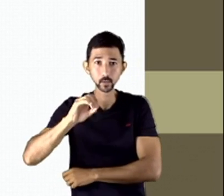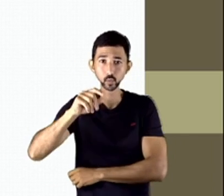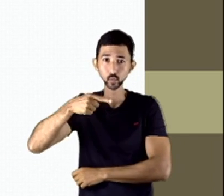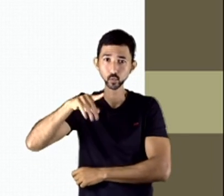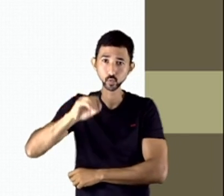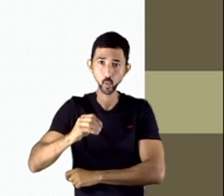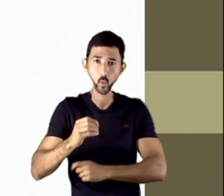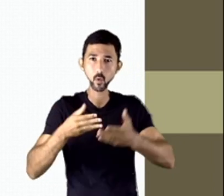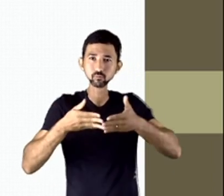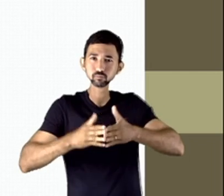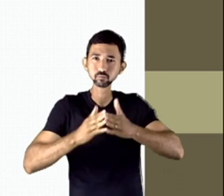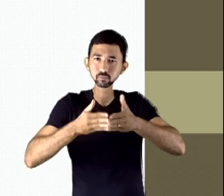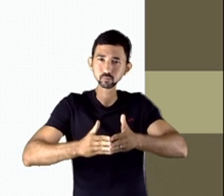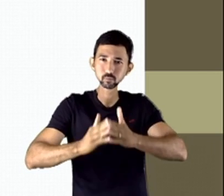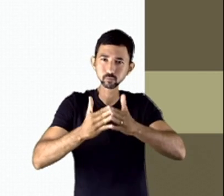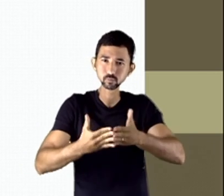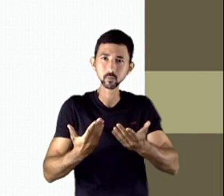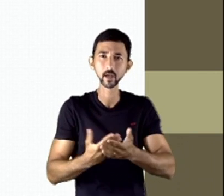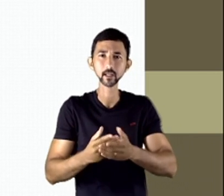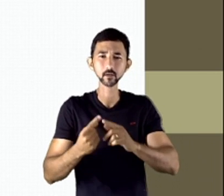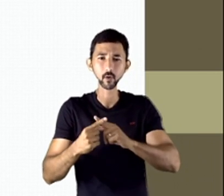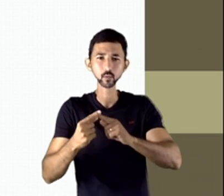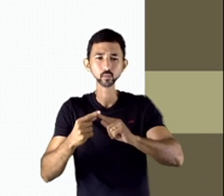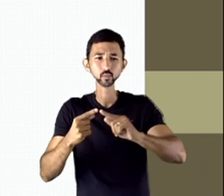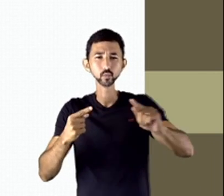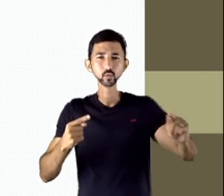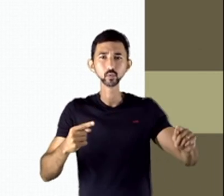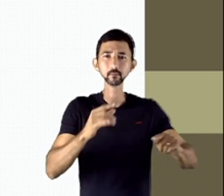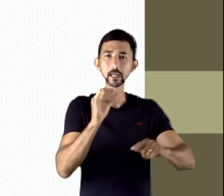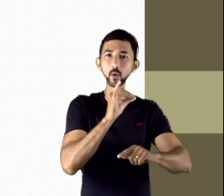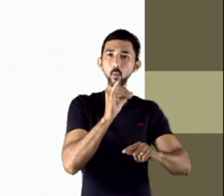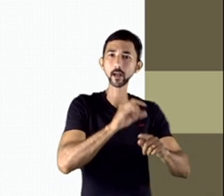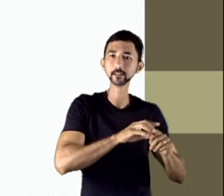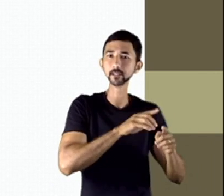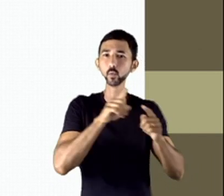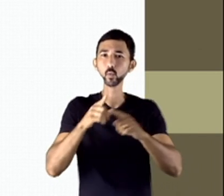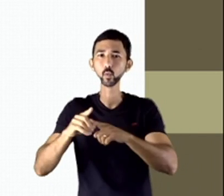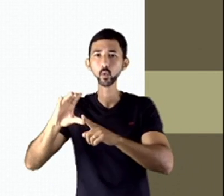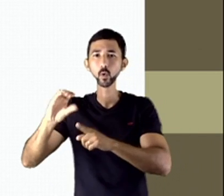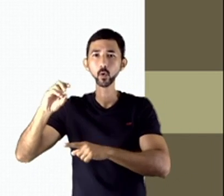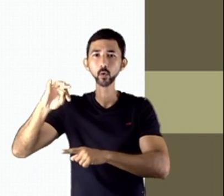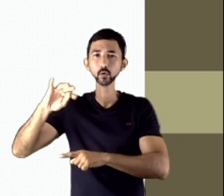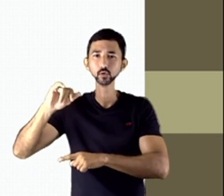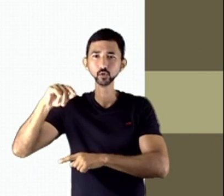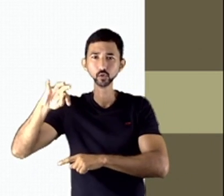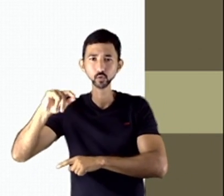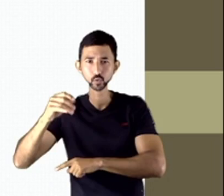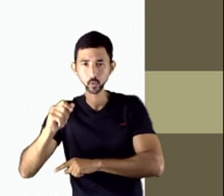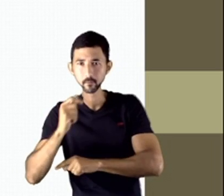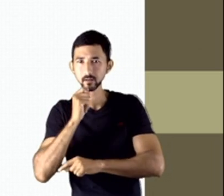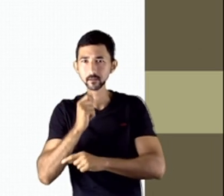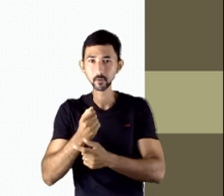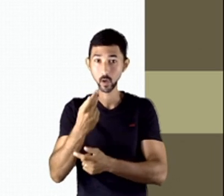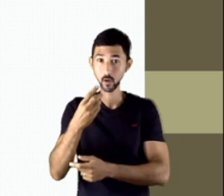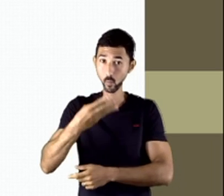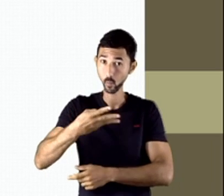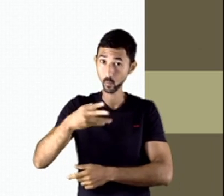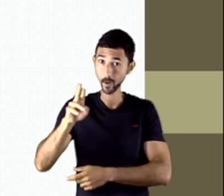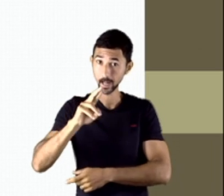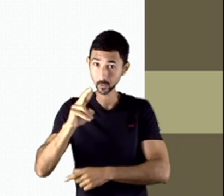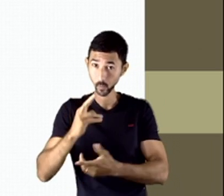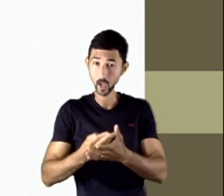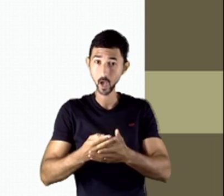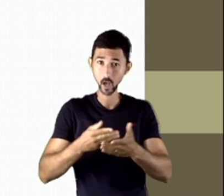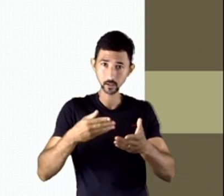de barco alternativo e realiza as travessias de Coraci a Cotijuba, ida e volta, cobrando R$ 4 a passagem